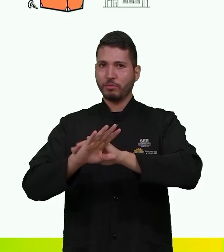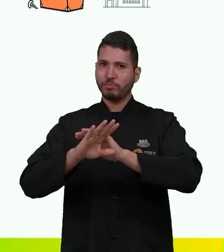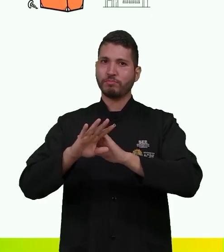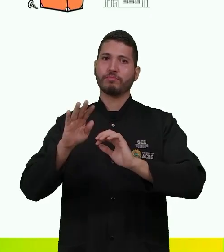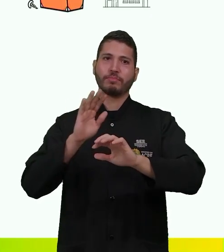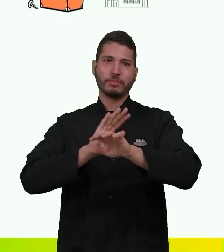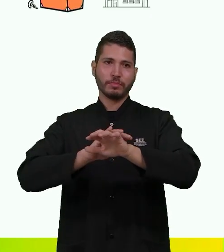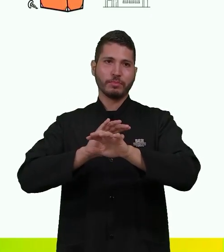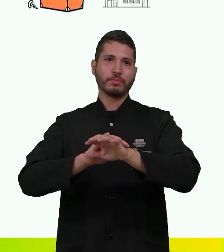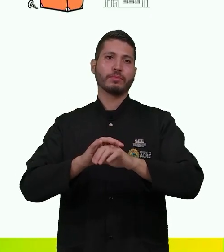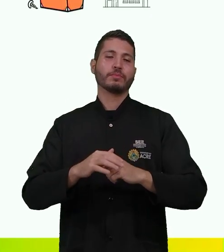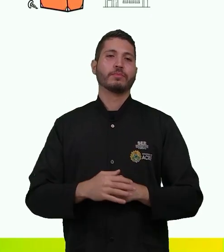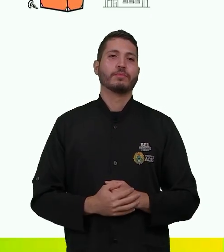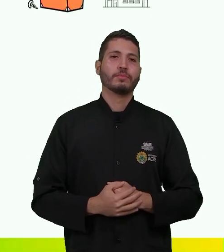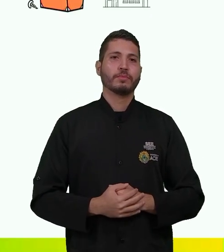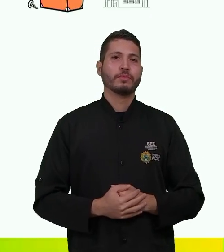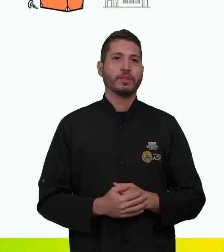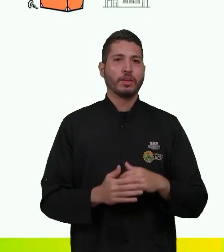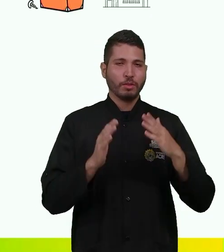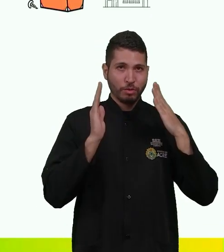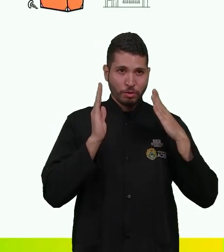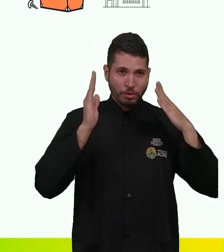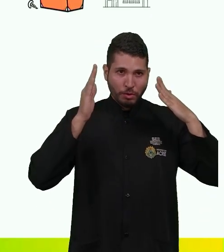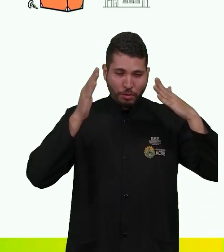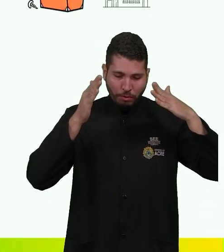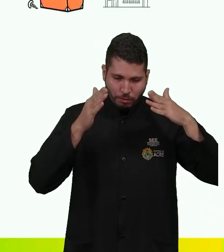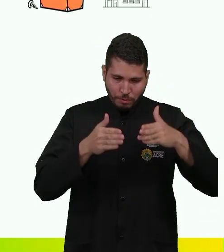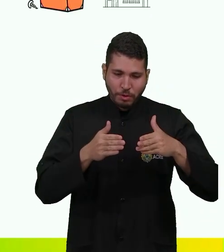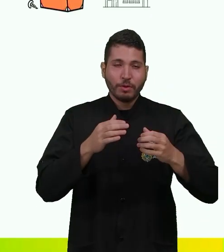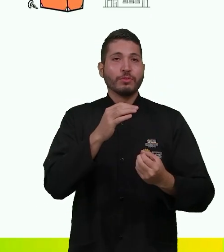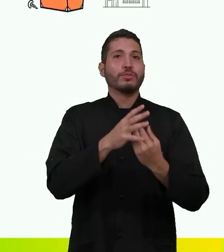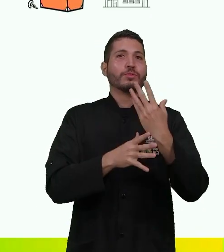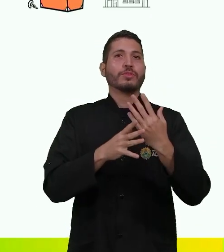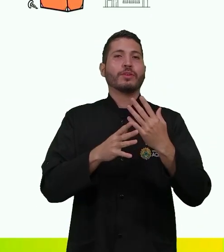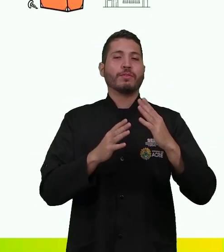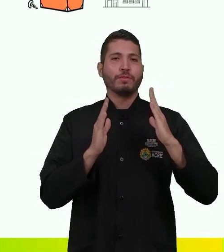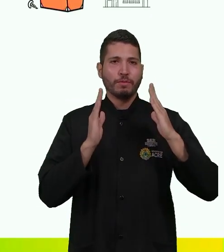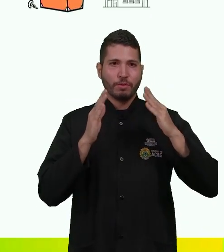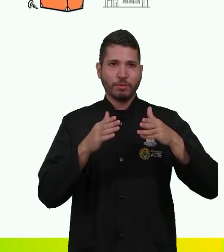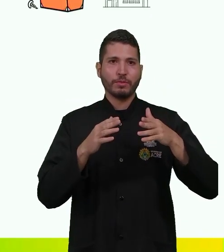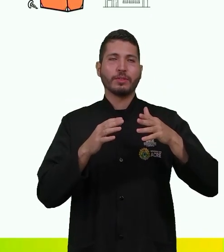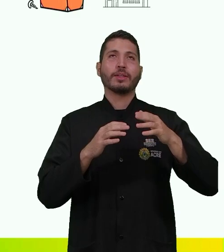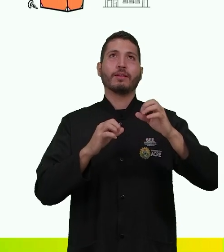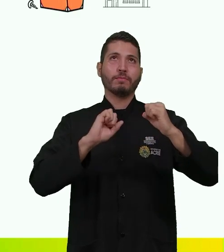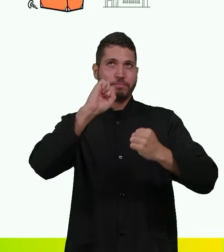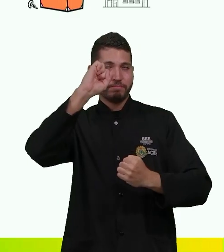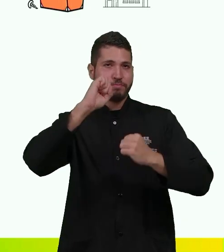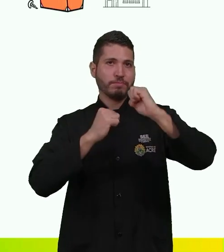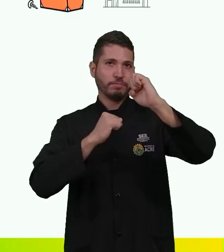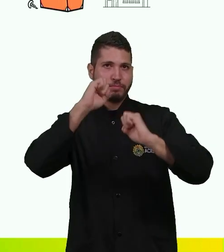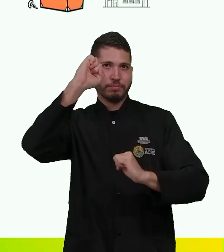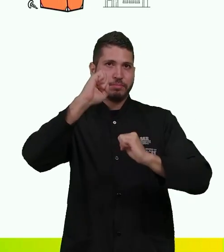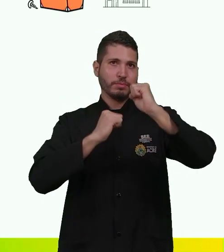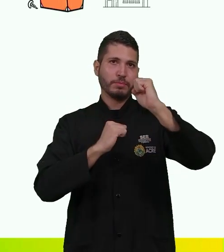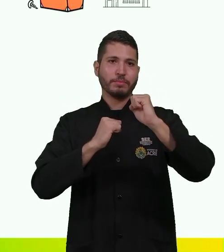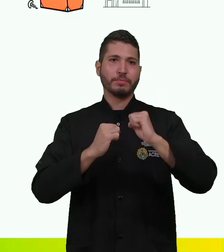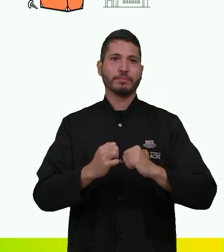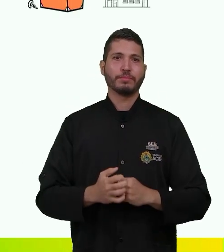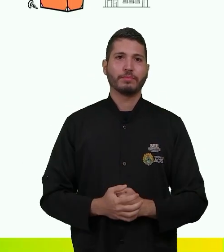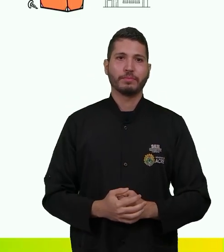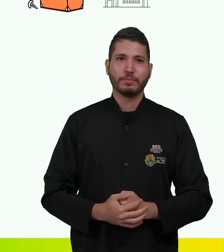concentração industrial. Agora vão surgir a fábrica, a indústria.